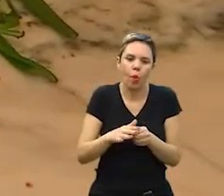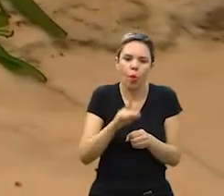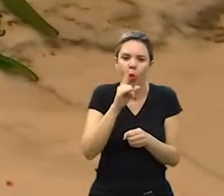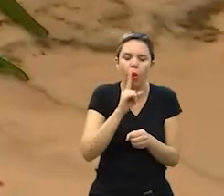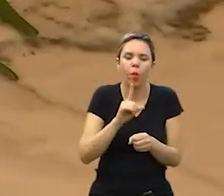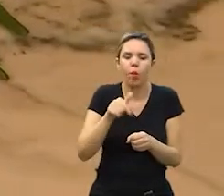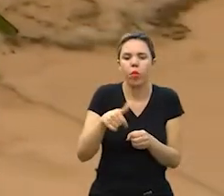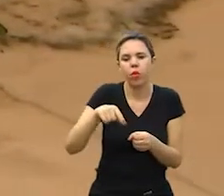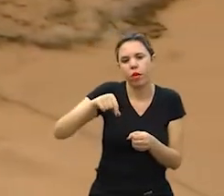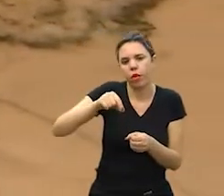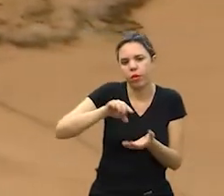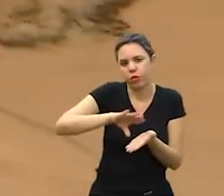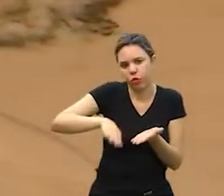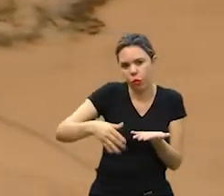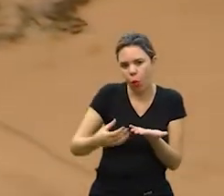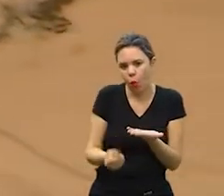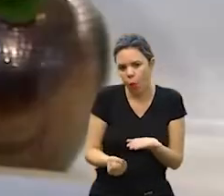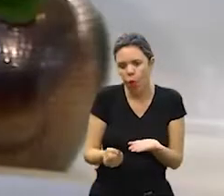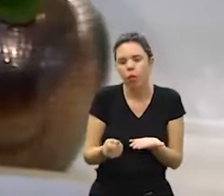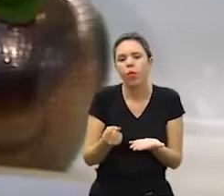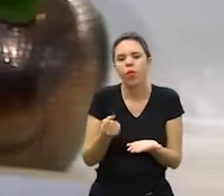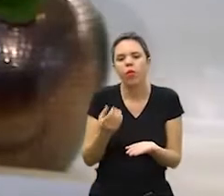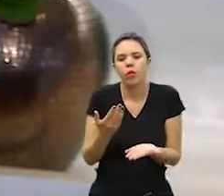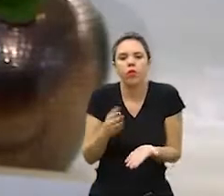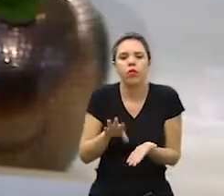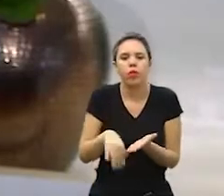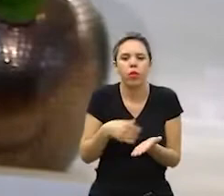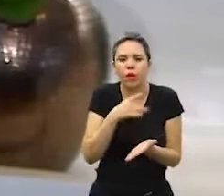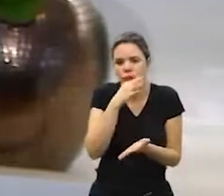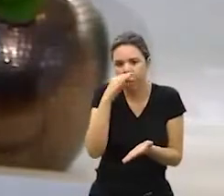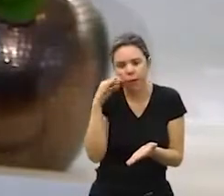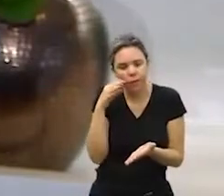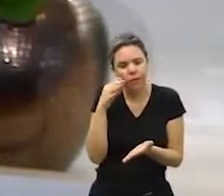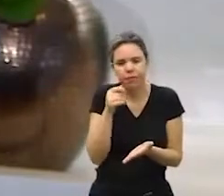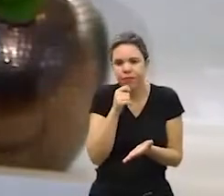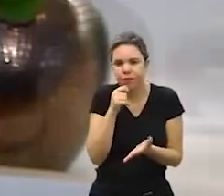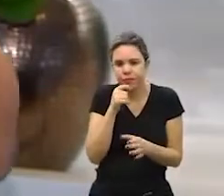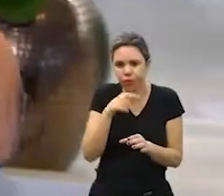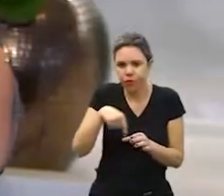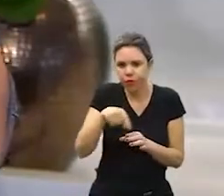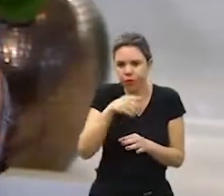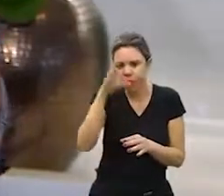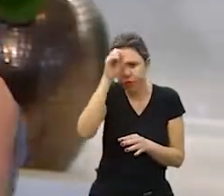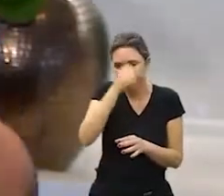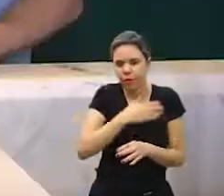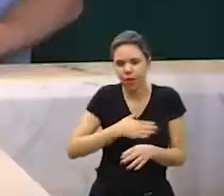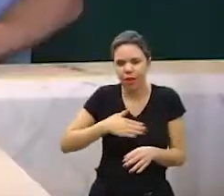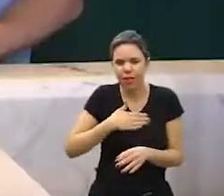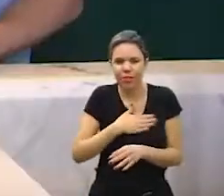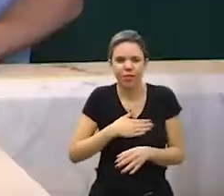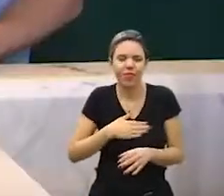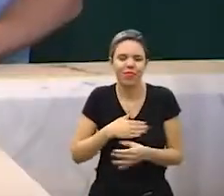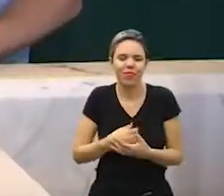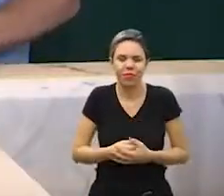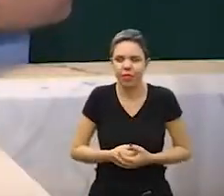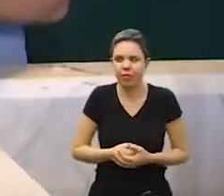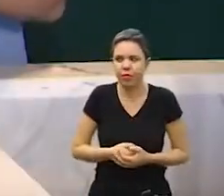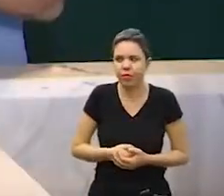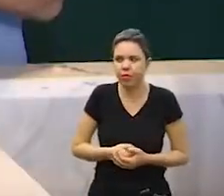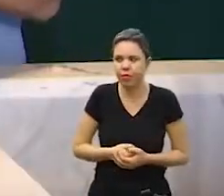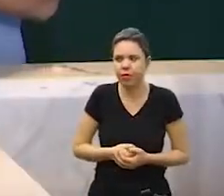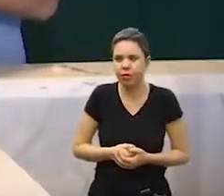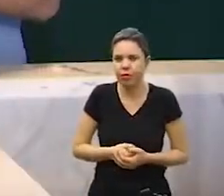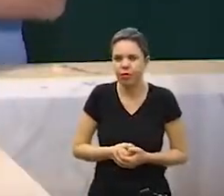tostada, mas tira o caldinho. Então, e fica o aroma no coquetel ainda. Aprendi a gostar bem mais que 100% hidratada.